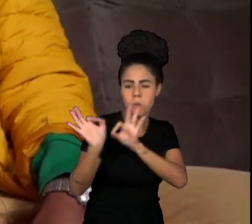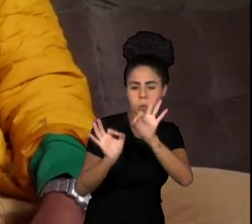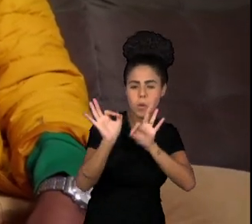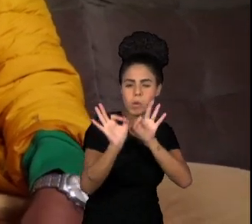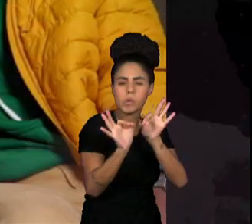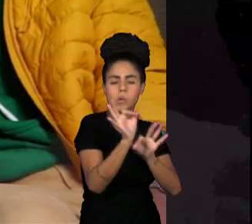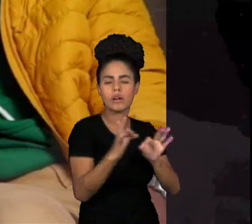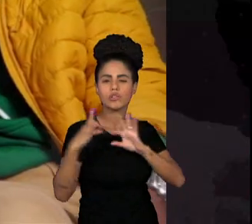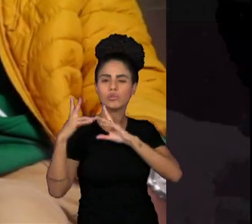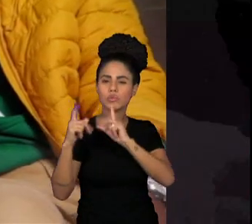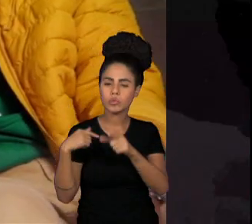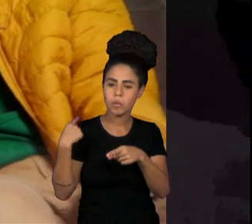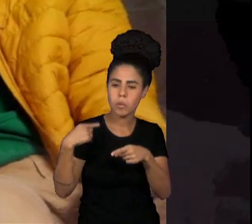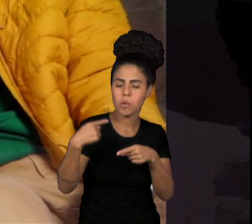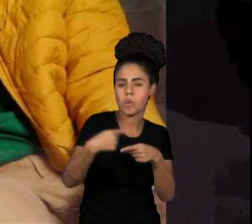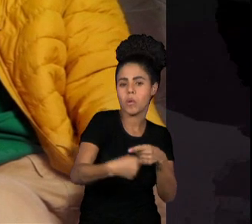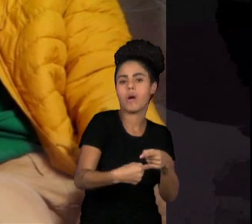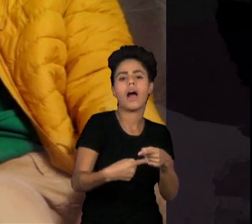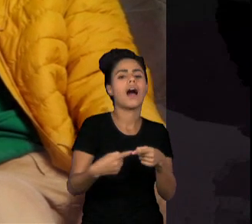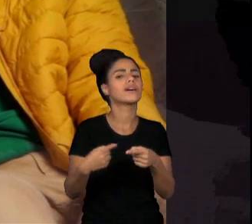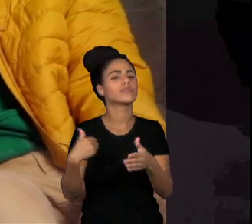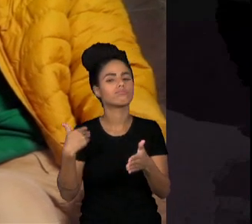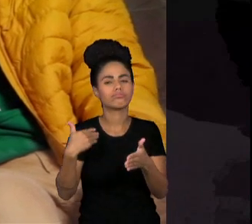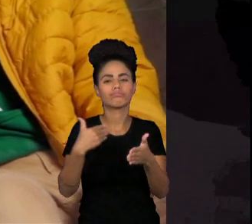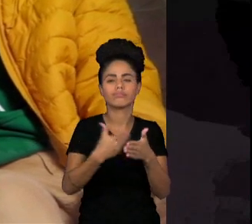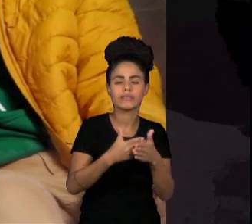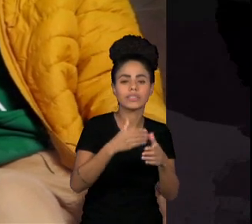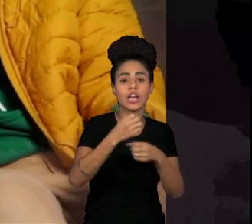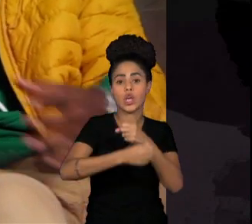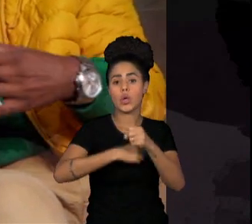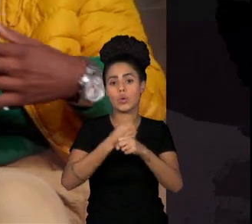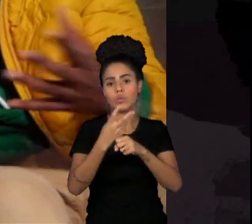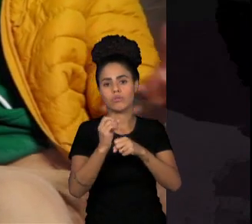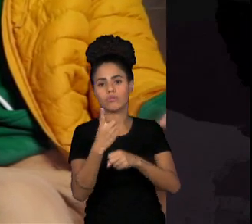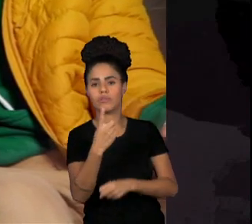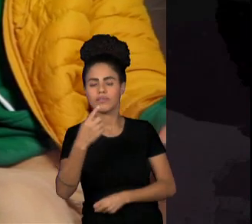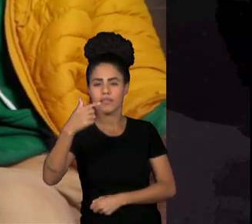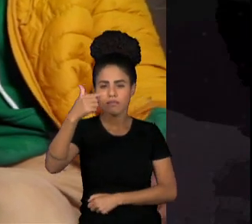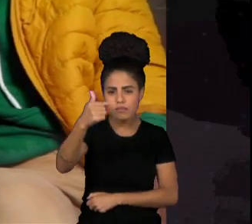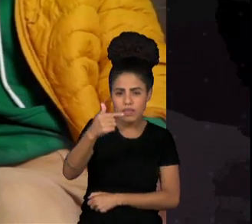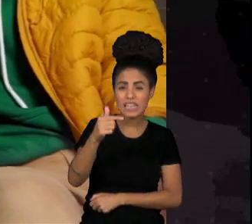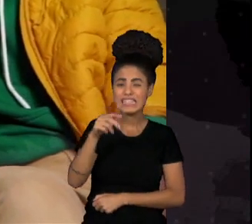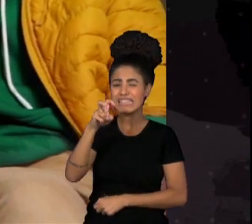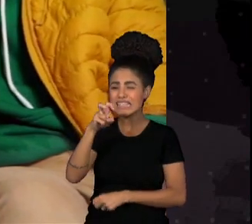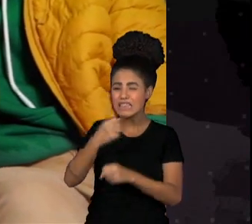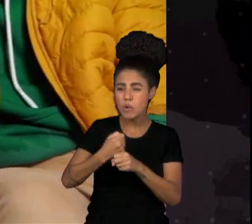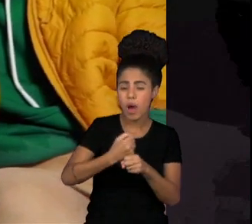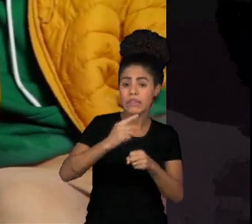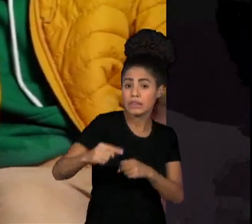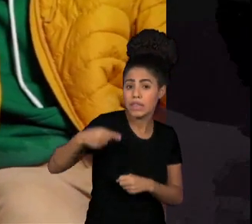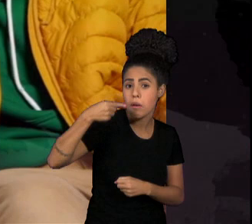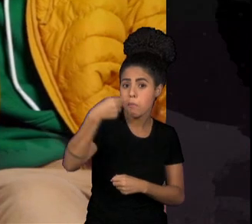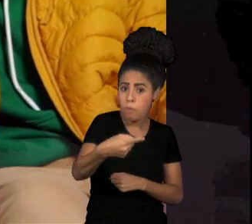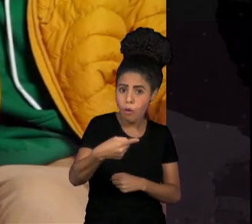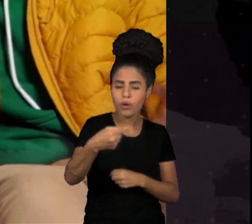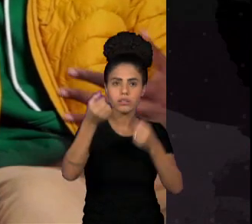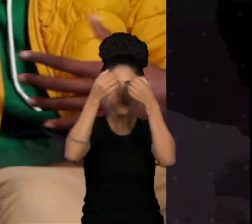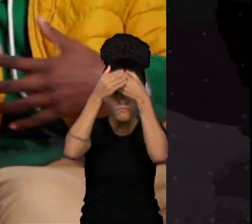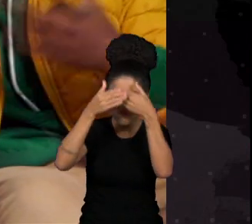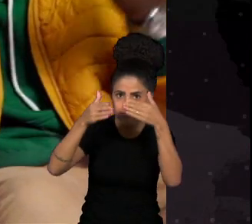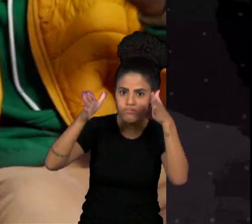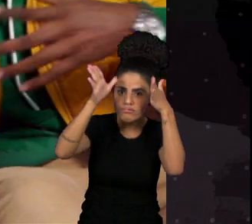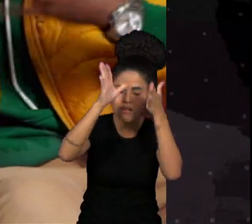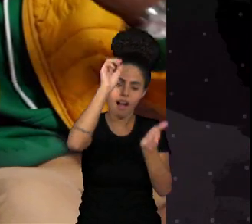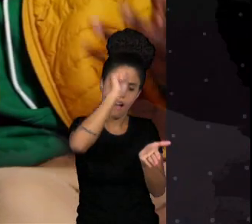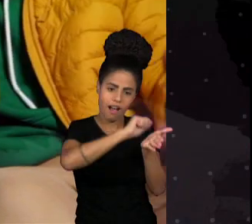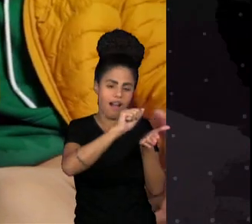se tornar o Galanga Livre, que só foi sair em 2017. E que é um trabalho 5 anos depois. Exatamente, que me abriu muito caminho, meio